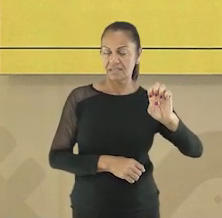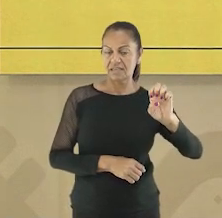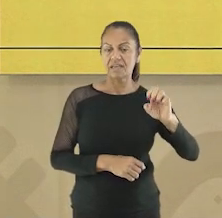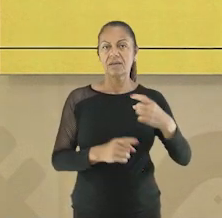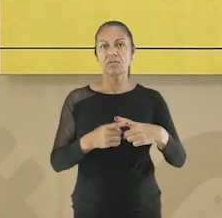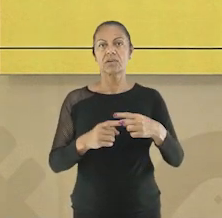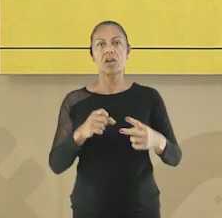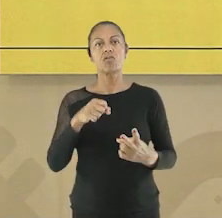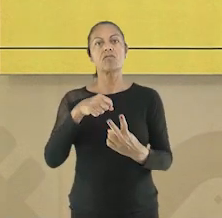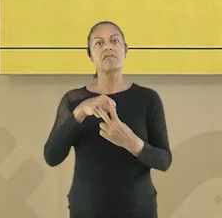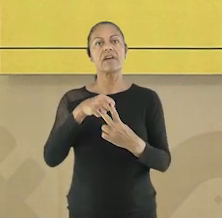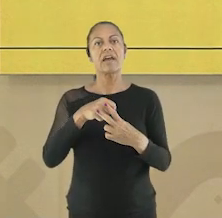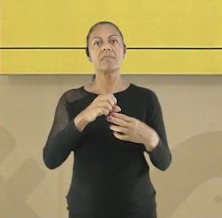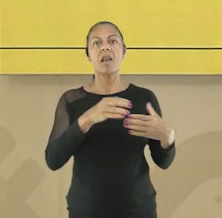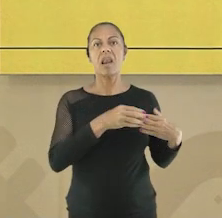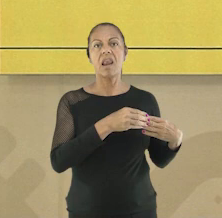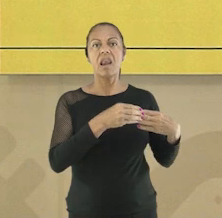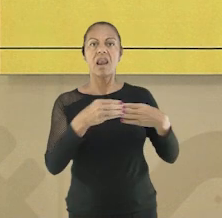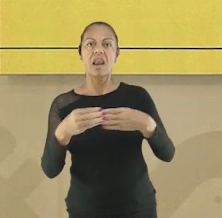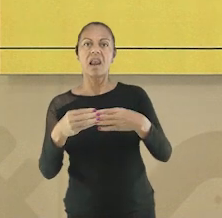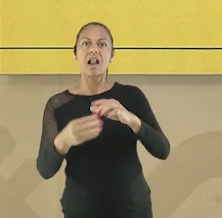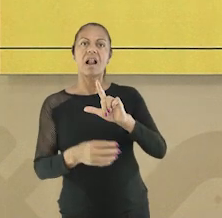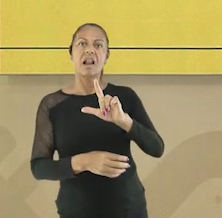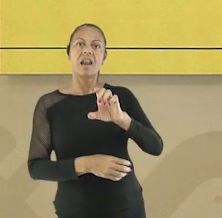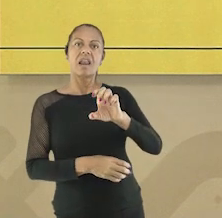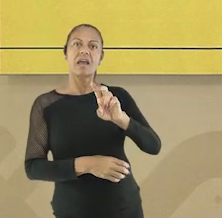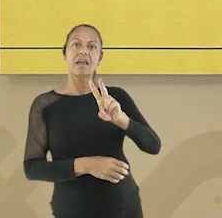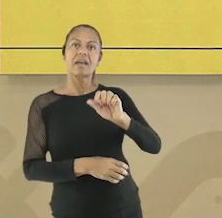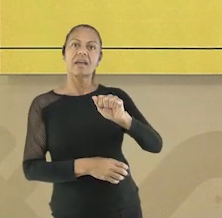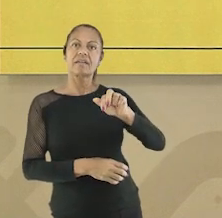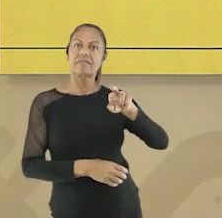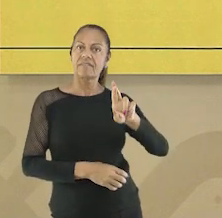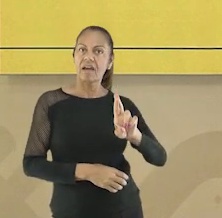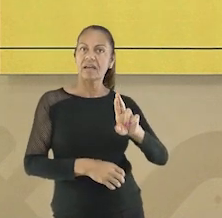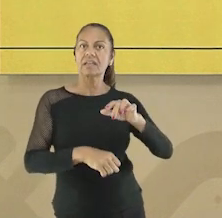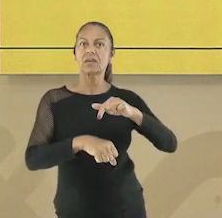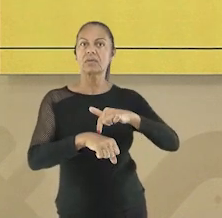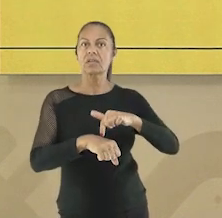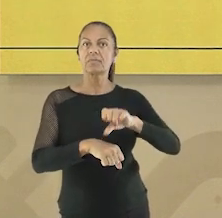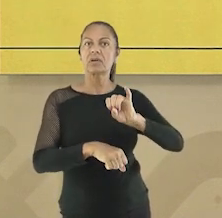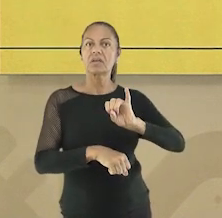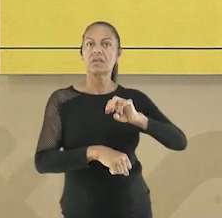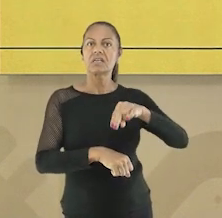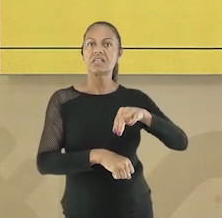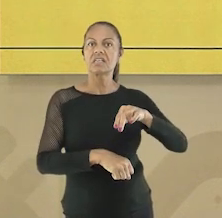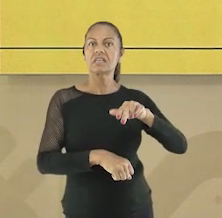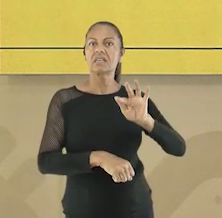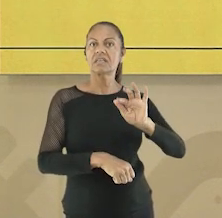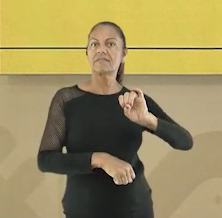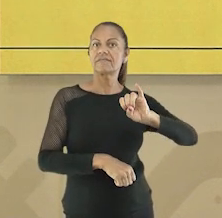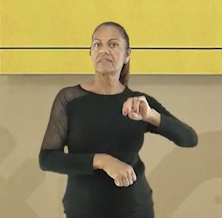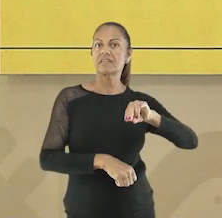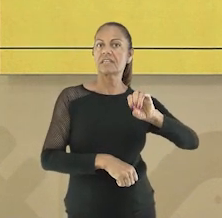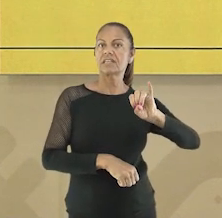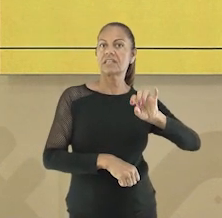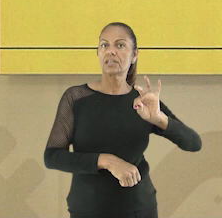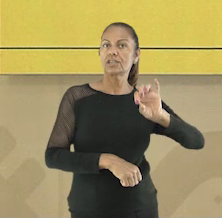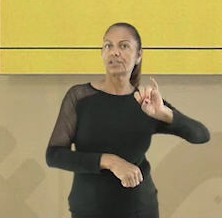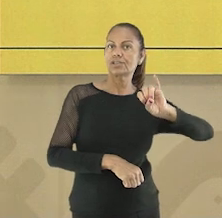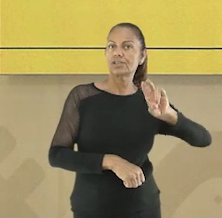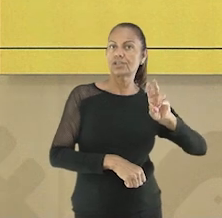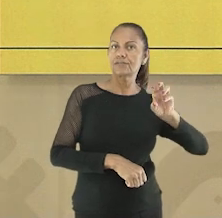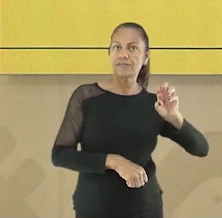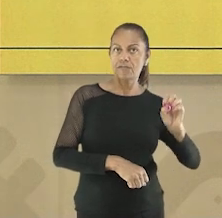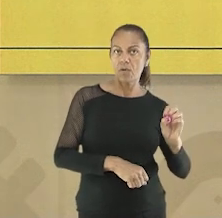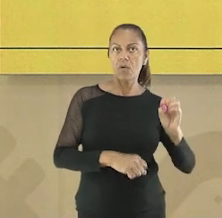ele está no infinitivo impessoal, ou seja, o verbo ele está na sua forma original e não se